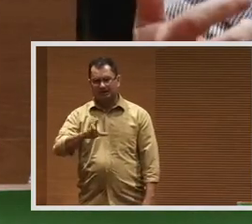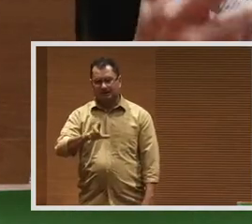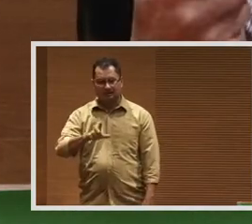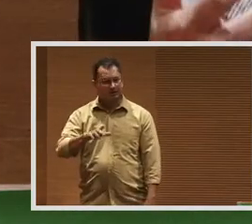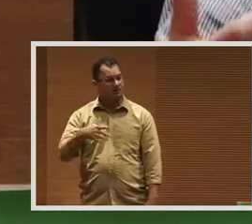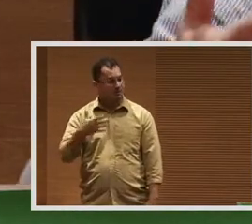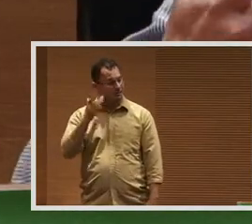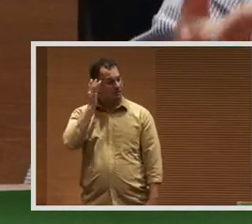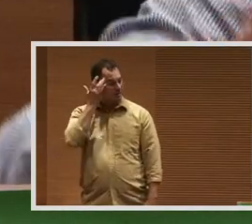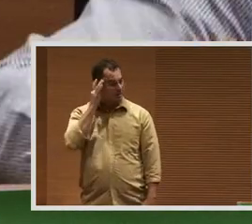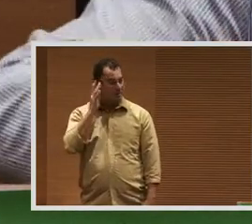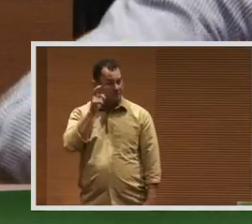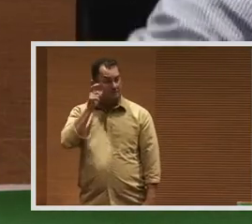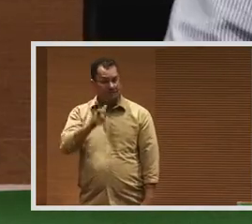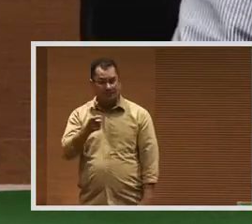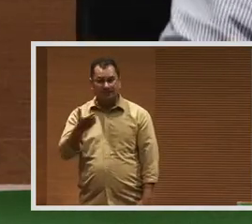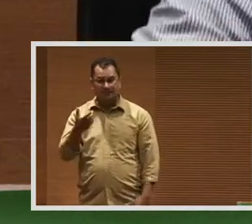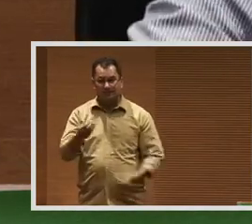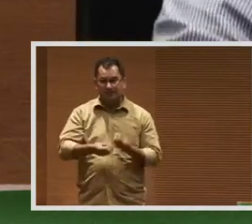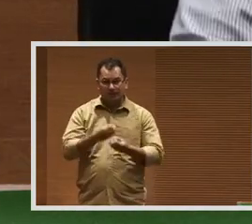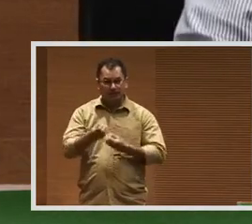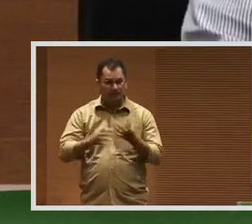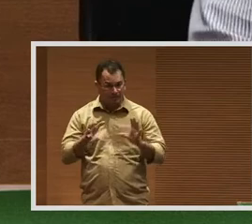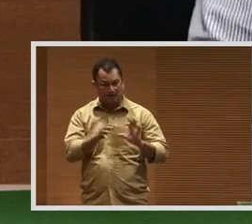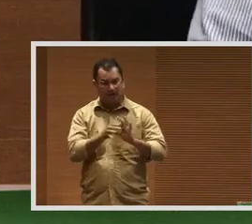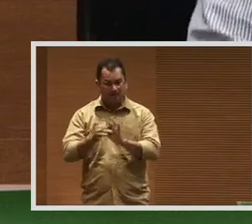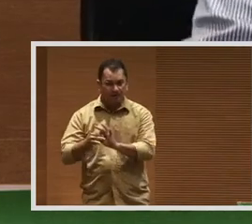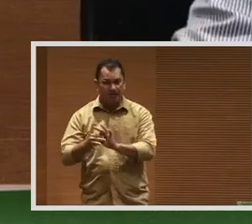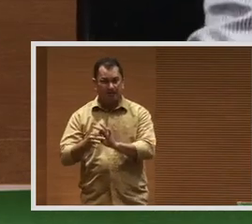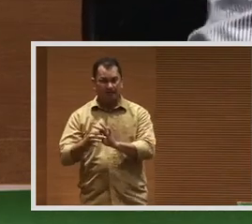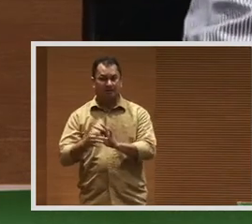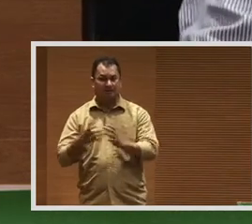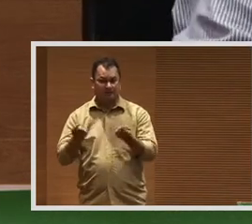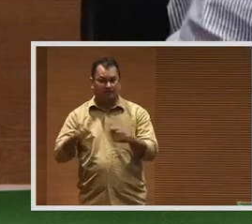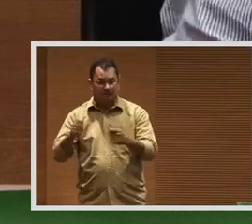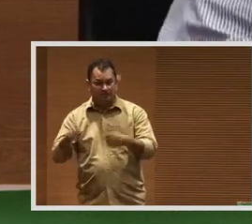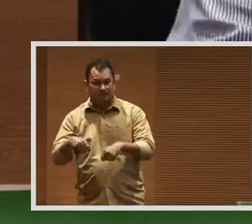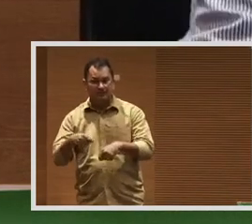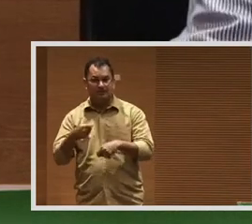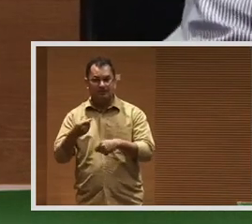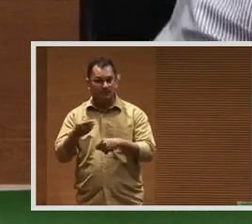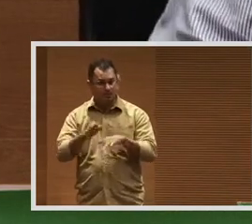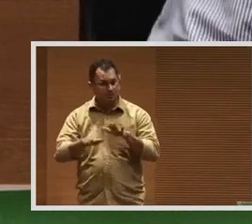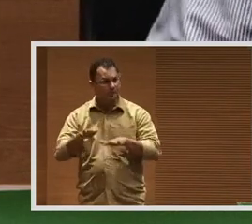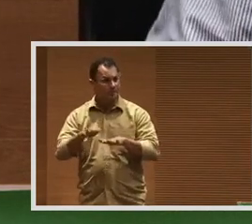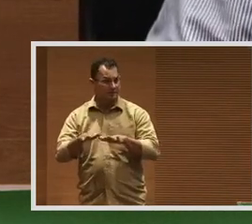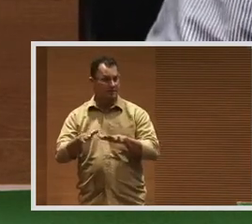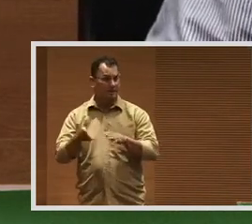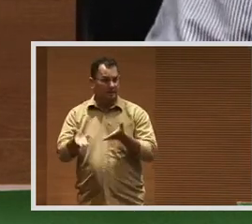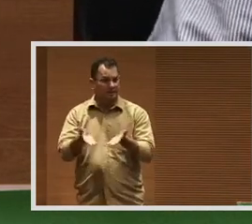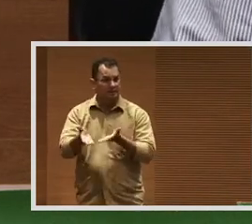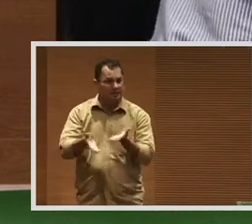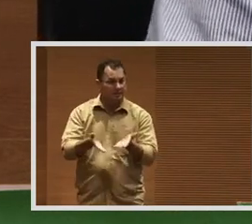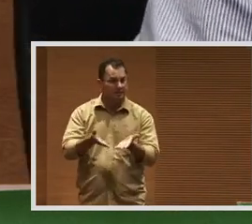da psicanálise, da TC, e como em cada encontro, em cada contexto, a gente consegue botar isso no processo de cuidado. É o caminho que eu gosto de pensar.